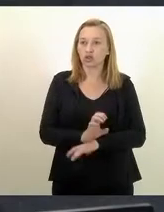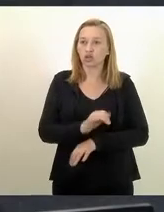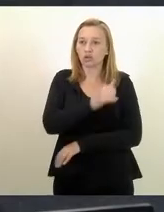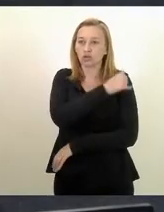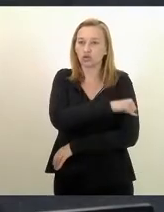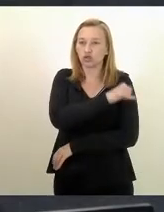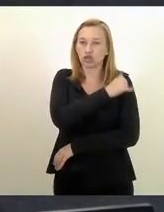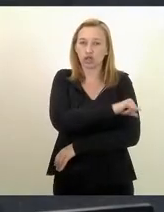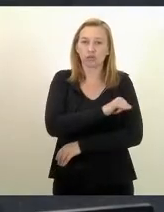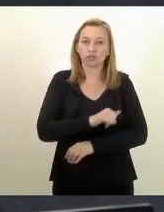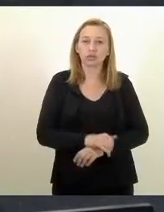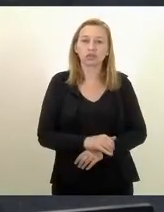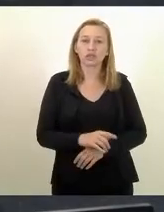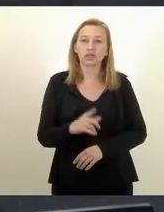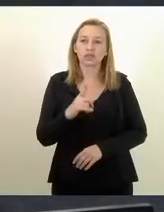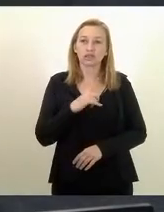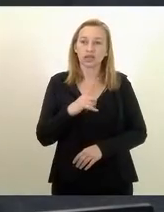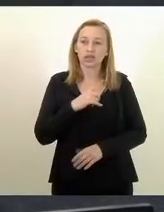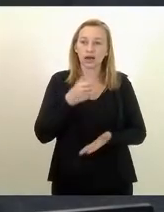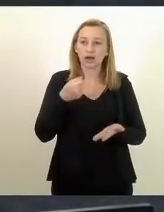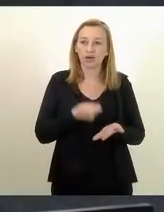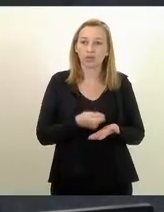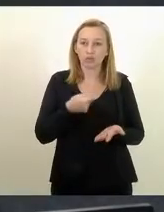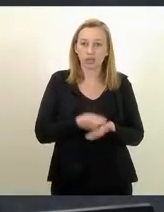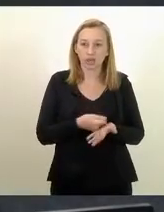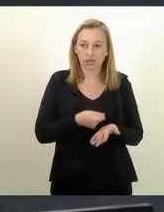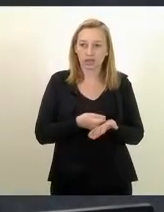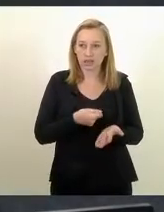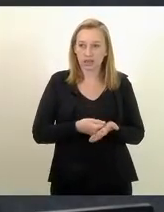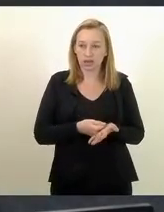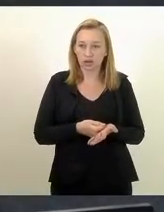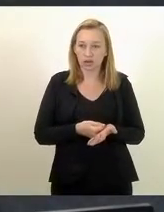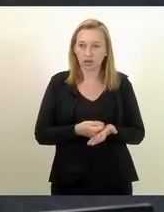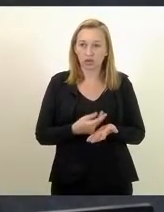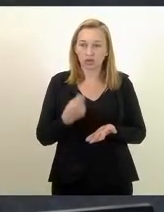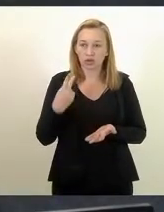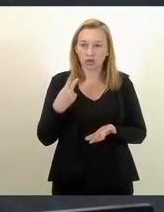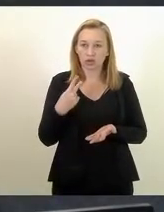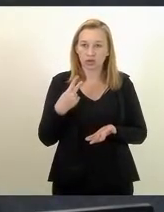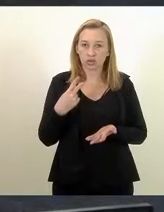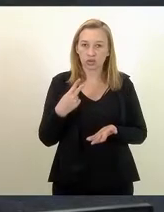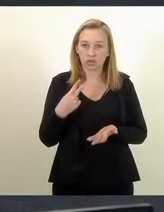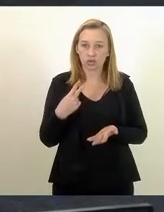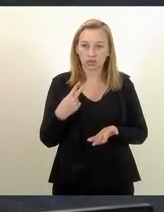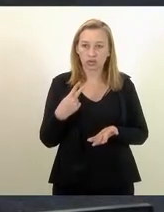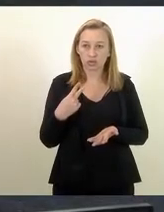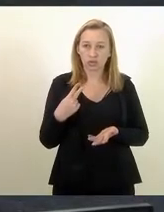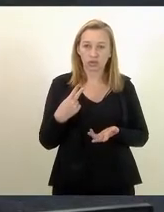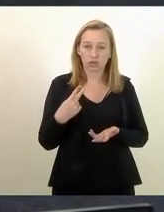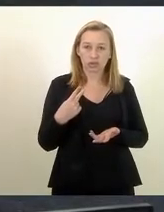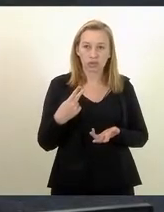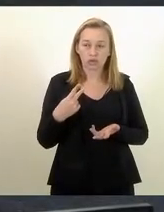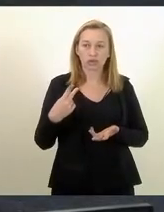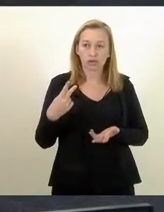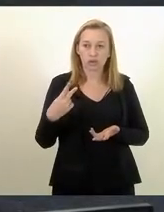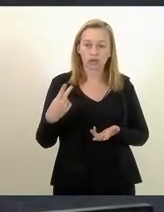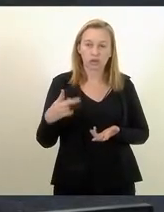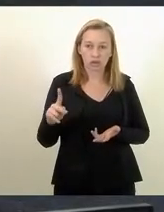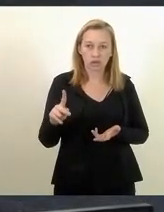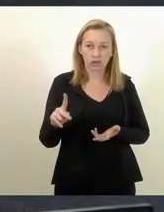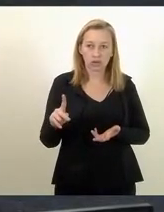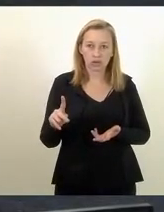Janeiro terá como obrigatória em sua composição separadas